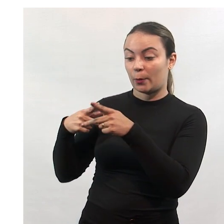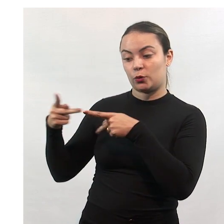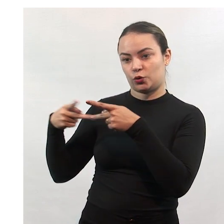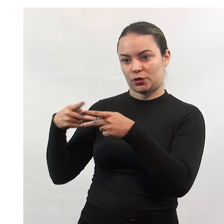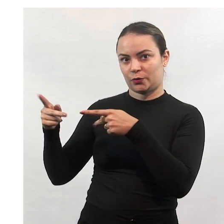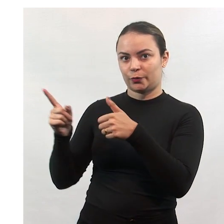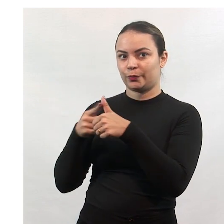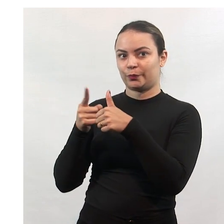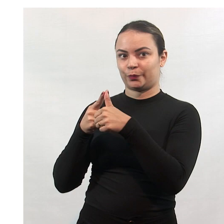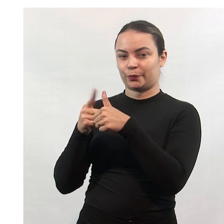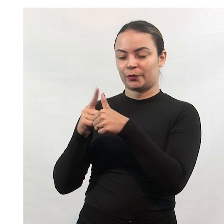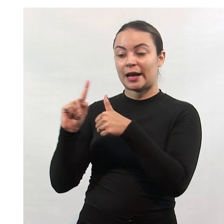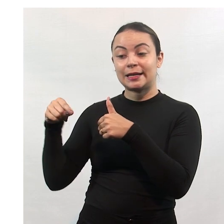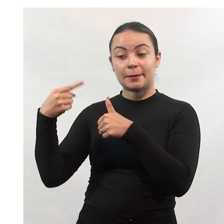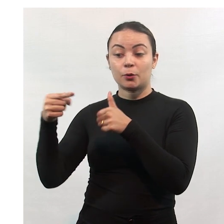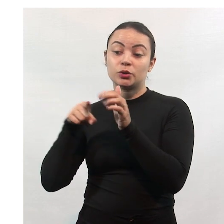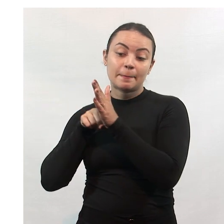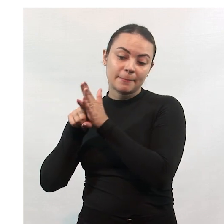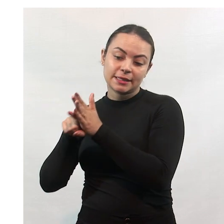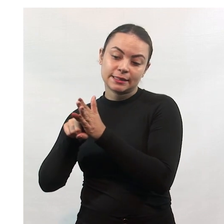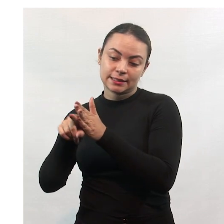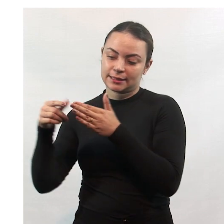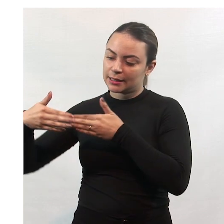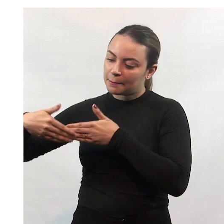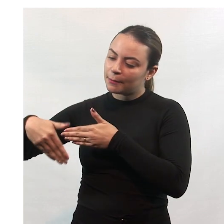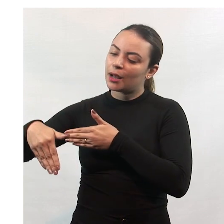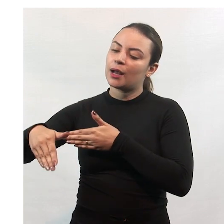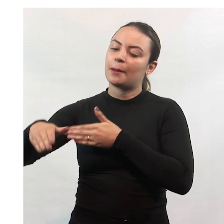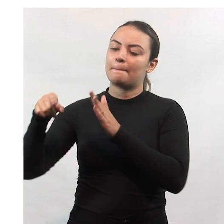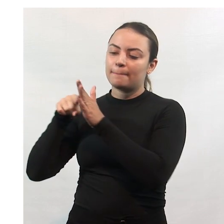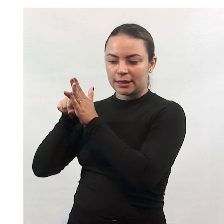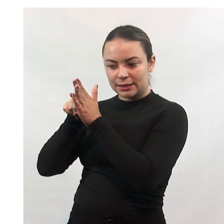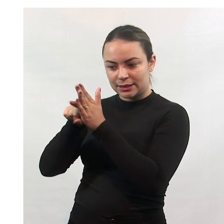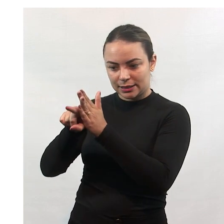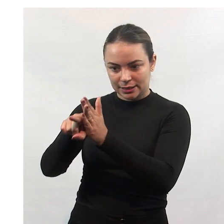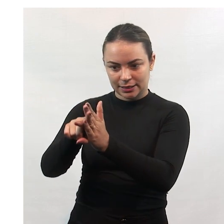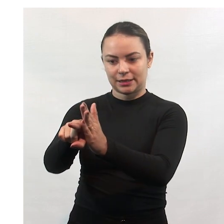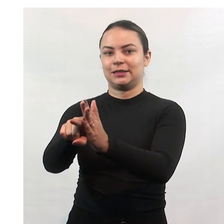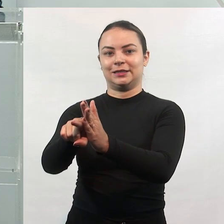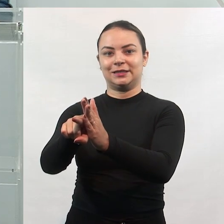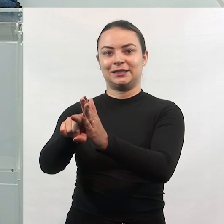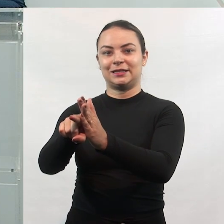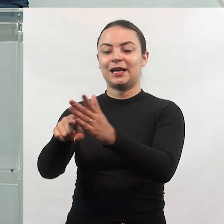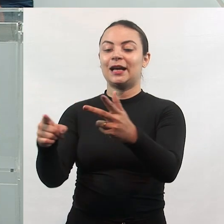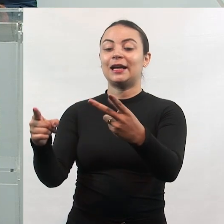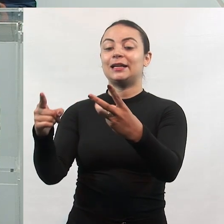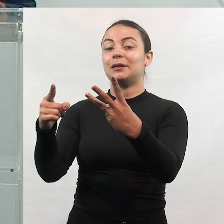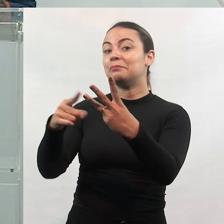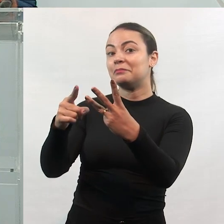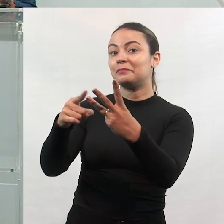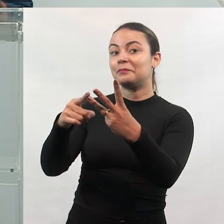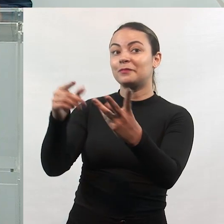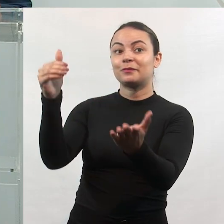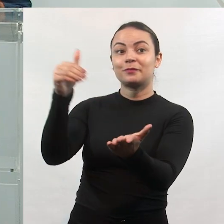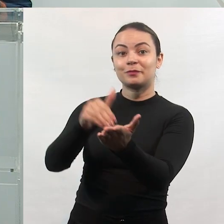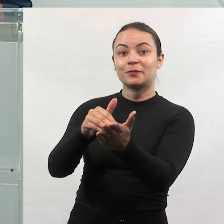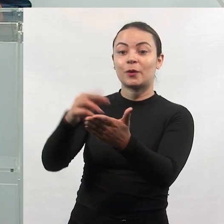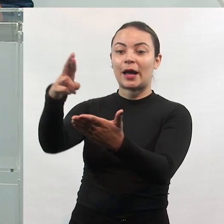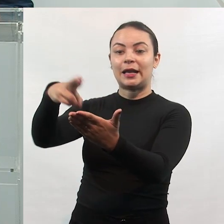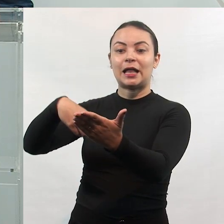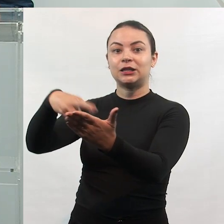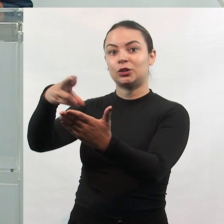aí depois você ter o relatório de pesquisa, né? Então, existe uma sequência de passos, né,